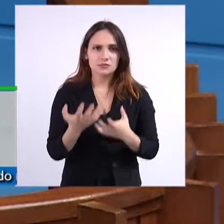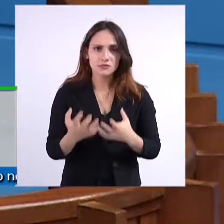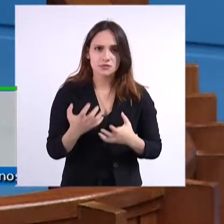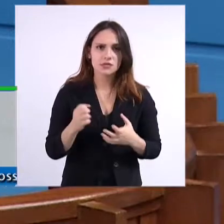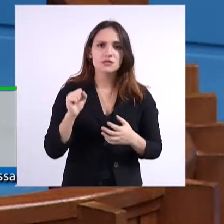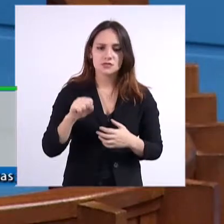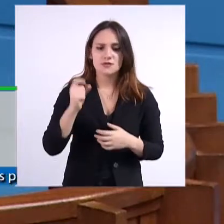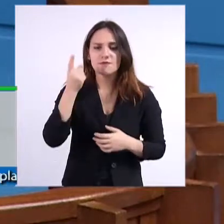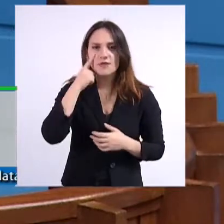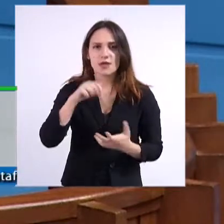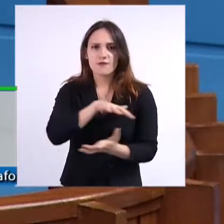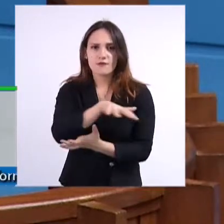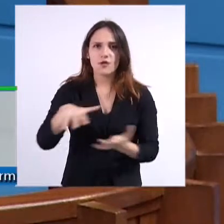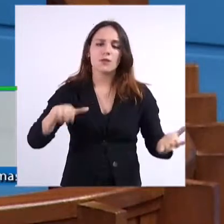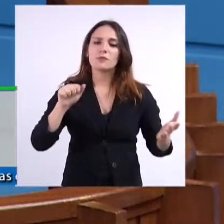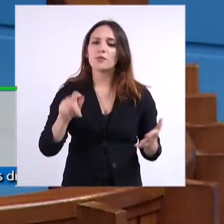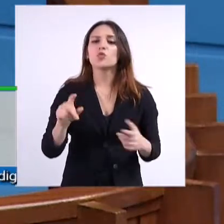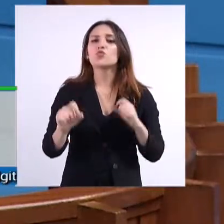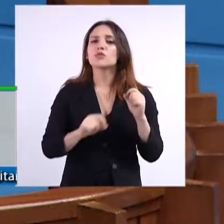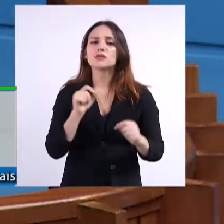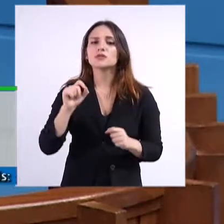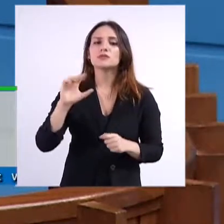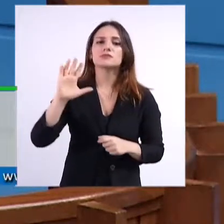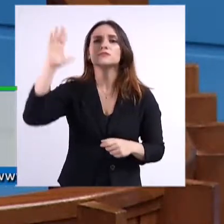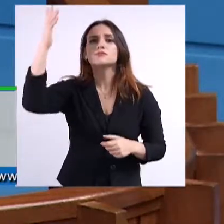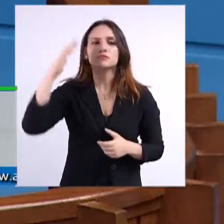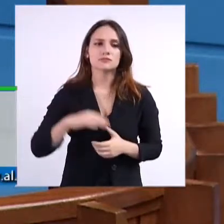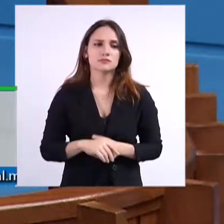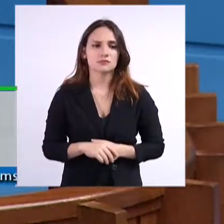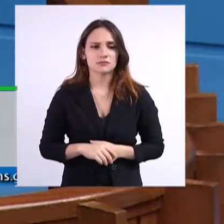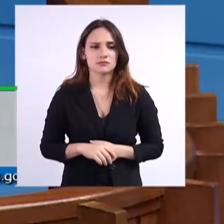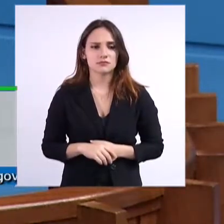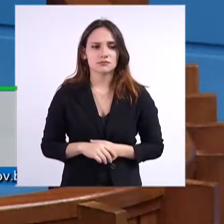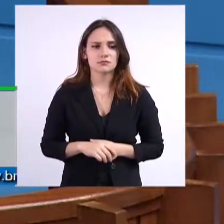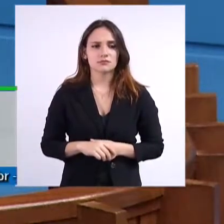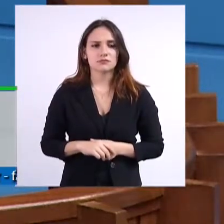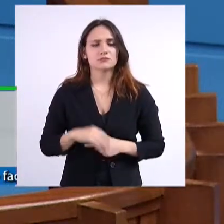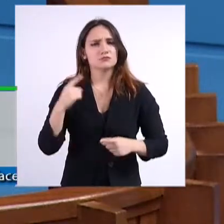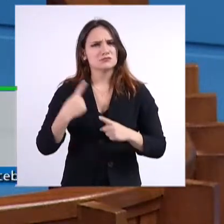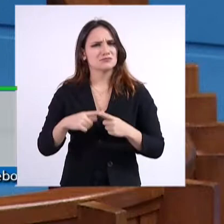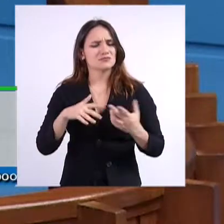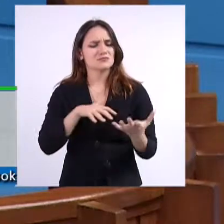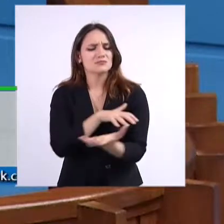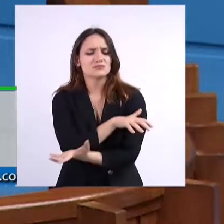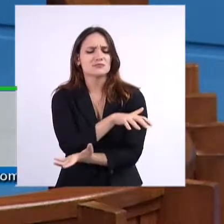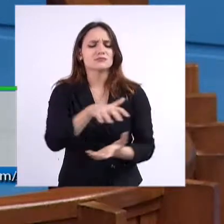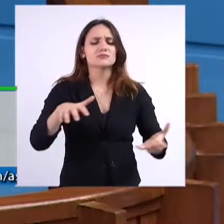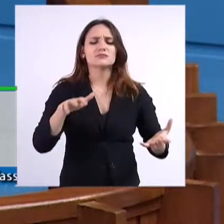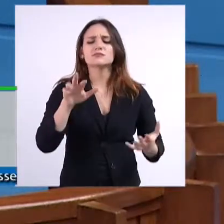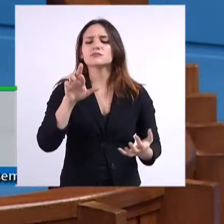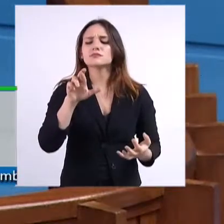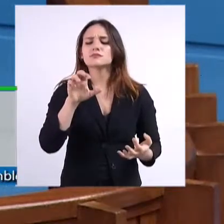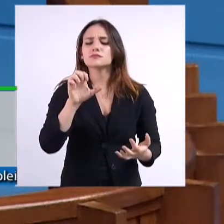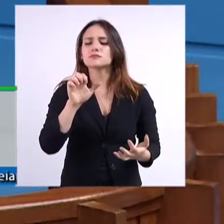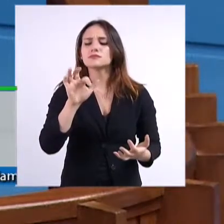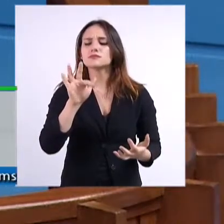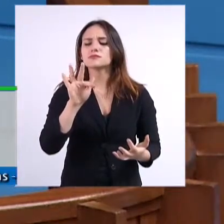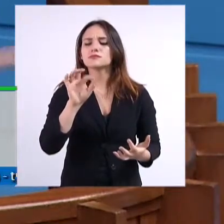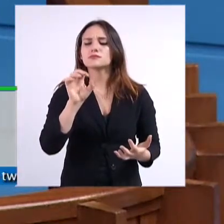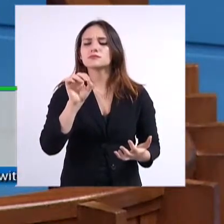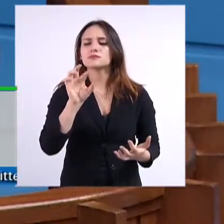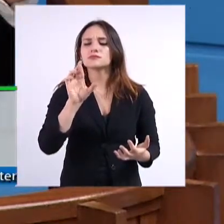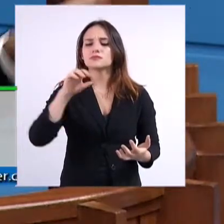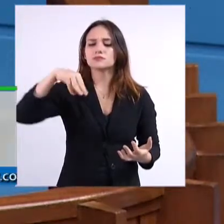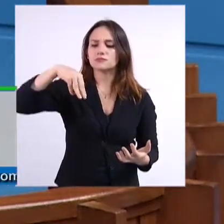dos militares. Quero acompanhar. Até porque reformas, ou melhor,